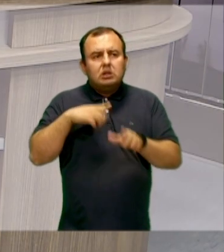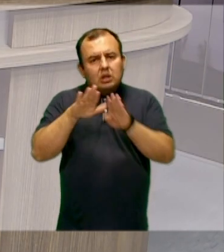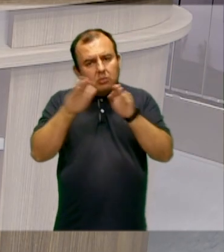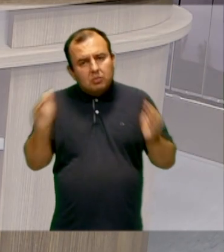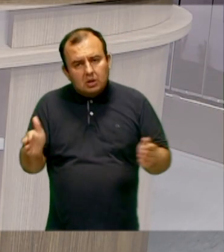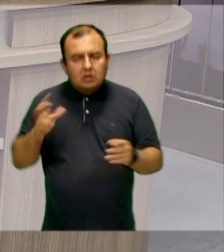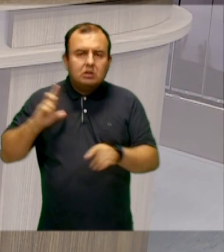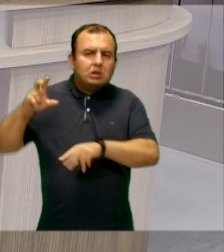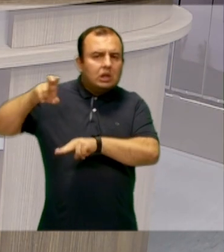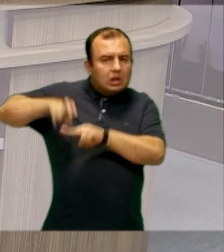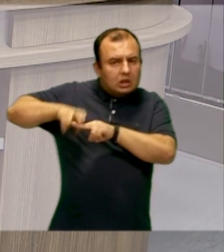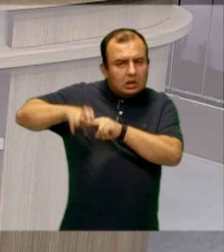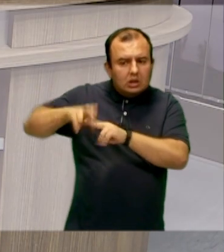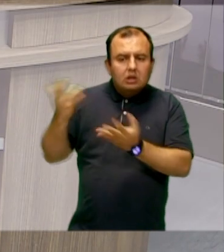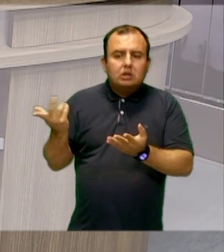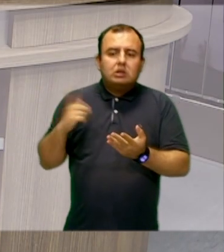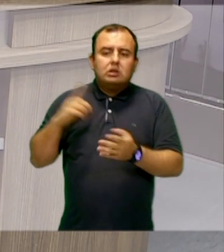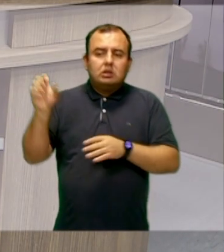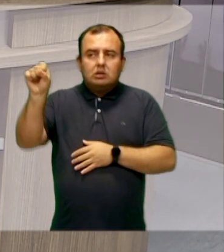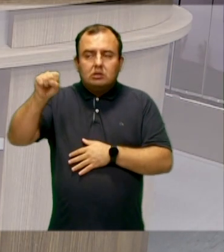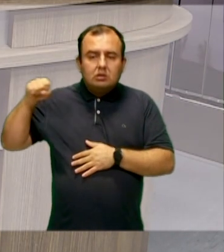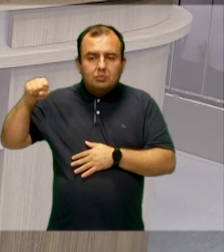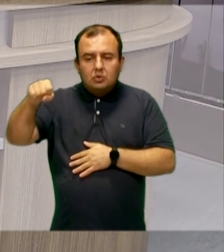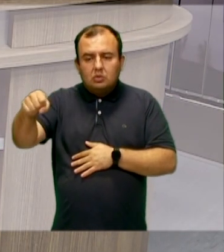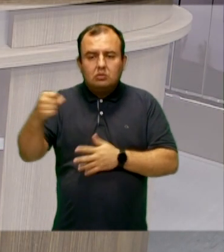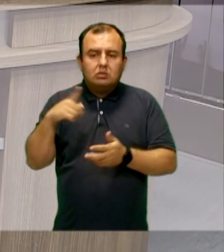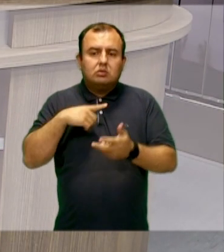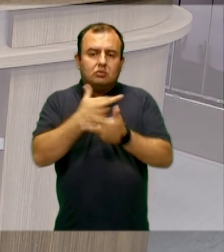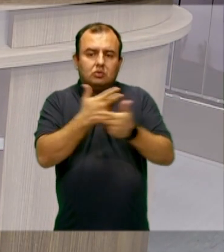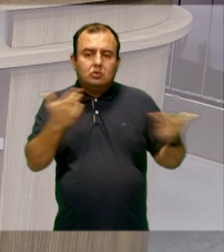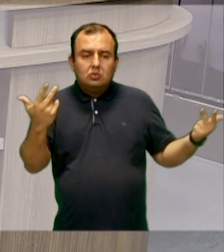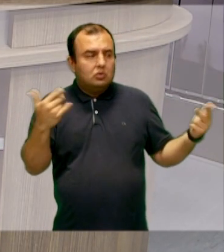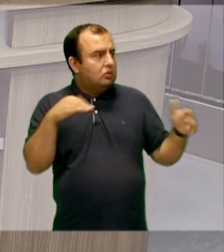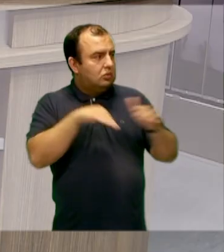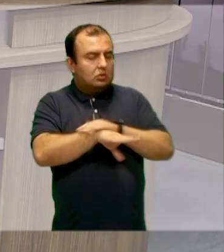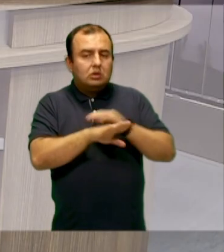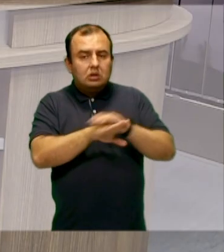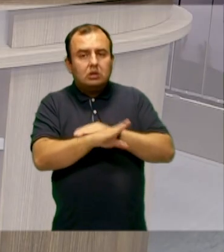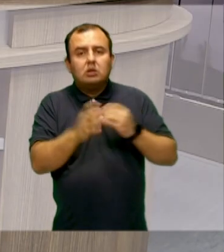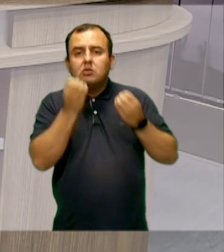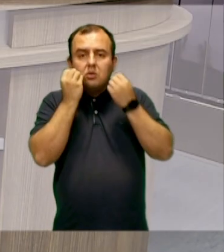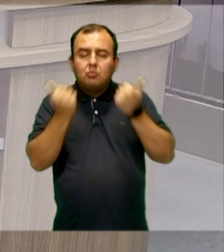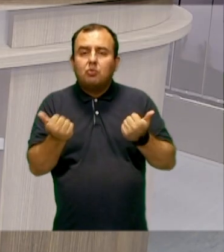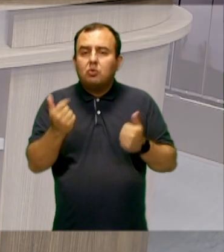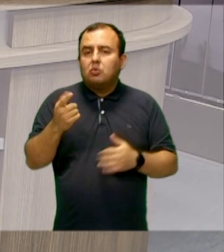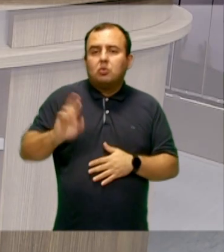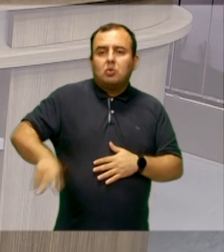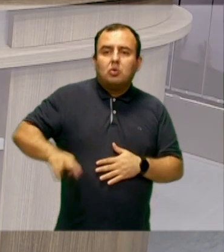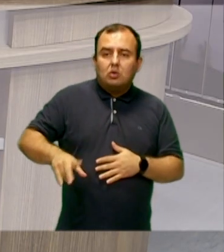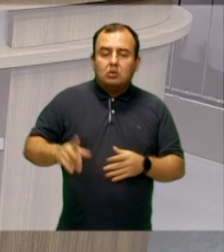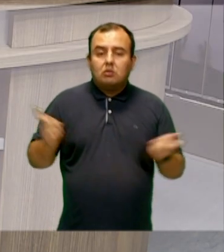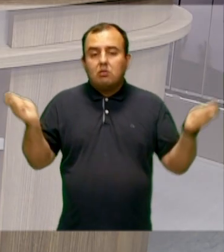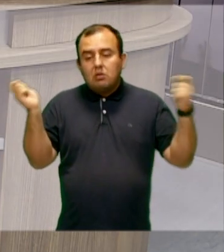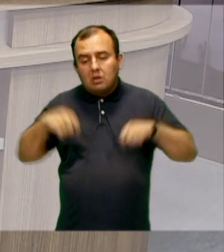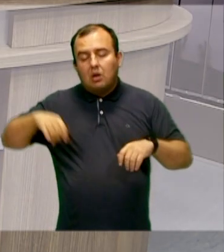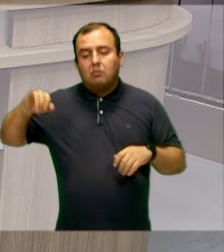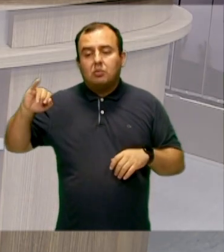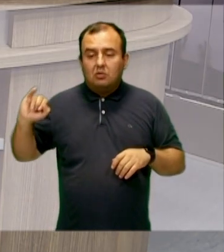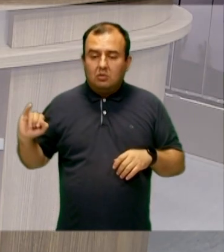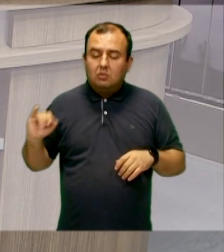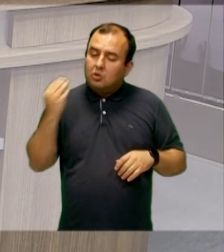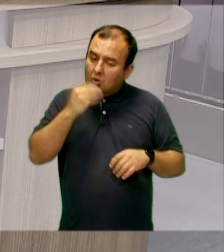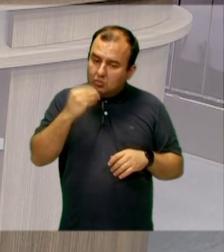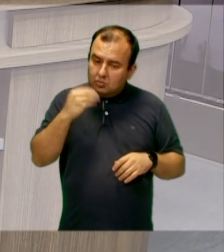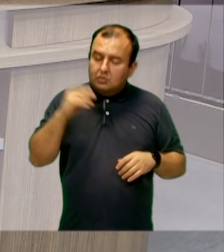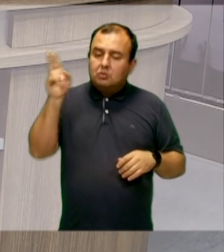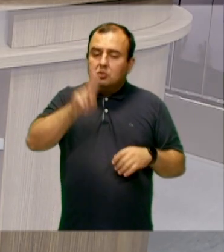tem uma cadeira, tem um armário. A gente, tem bastante coisa lá. O que será que é bom e o que não é? que será que ainda dá para aproveitar, Exato.